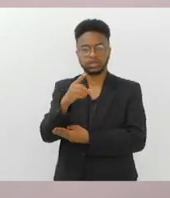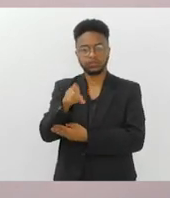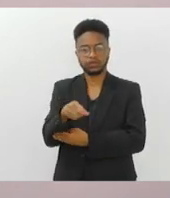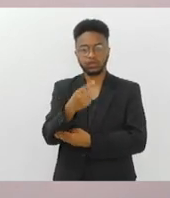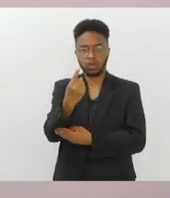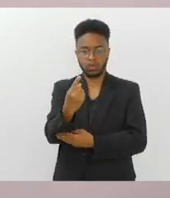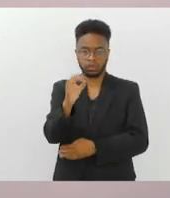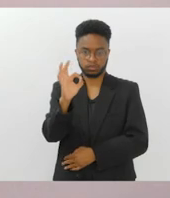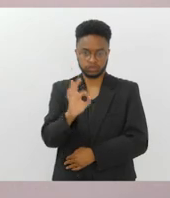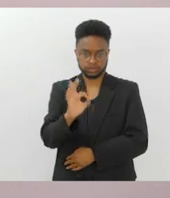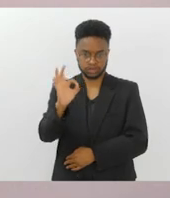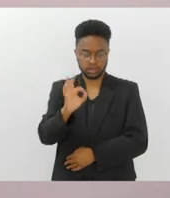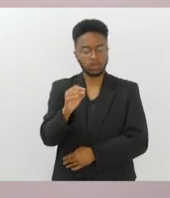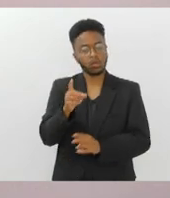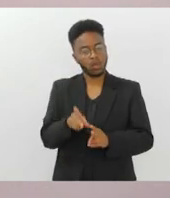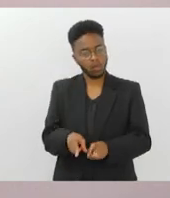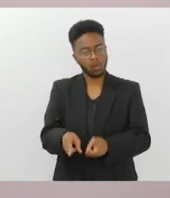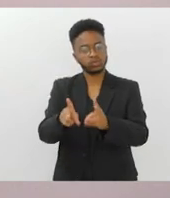53,1%